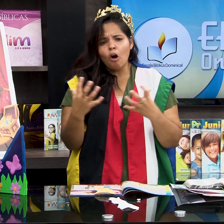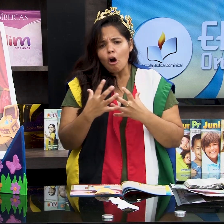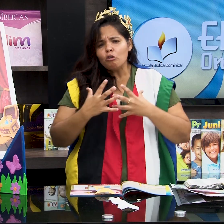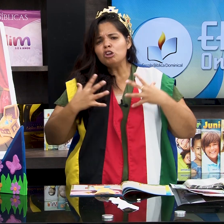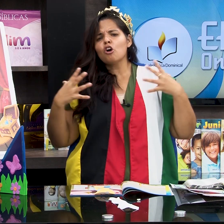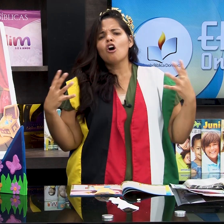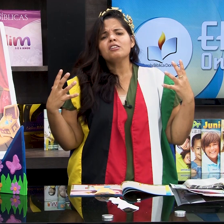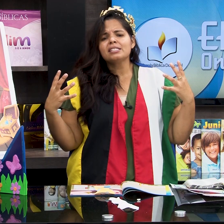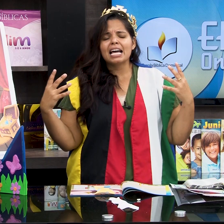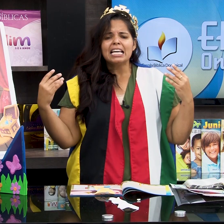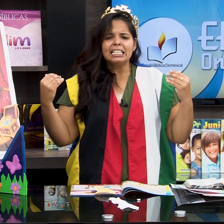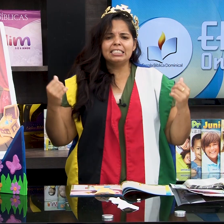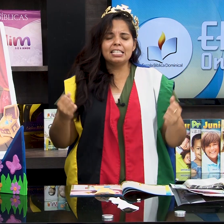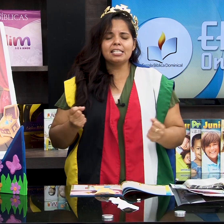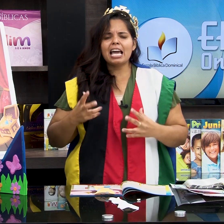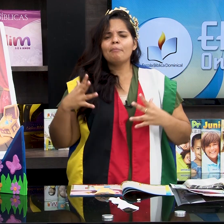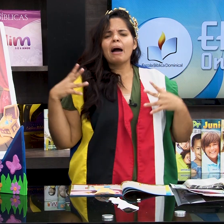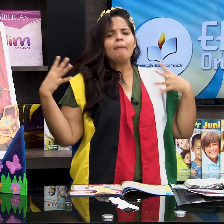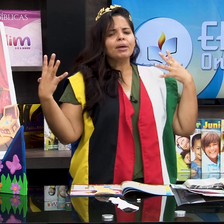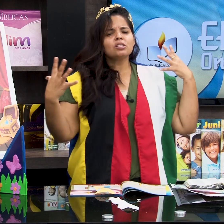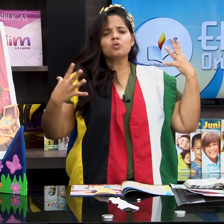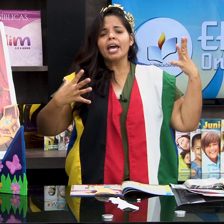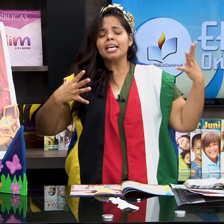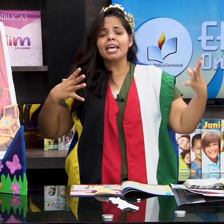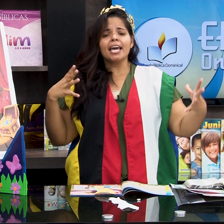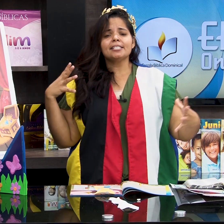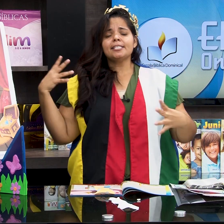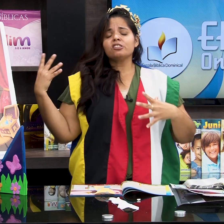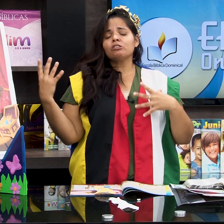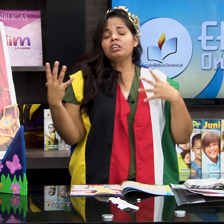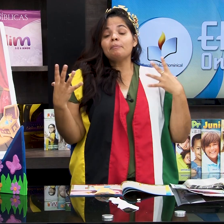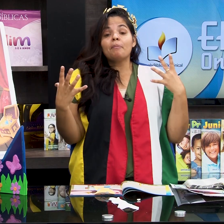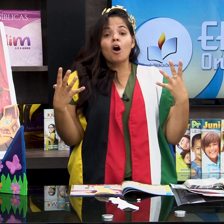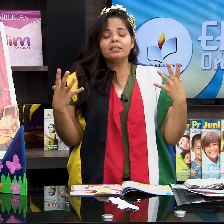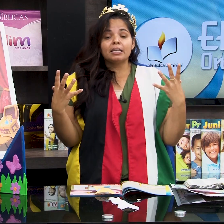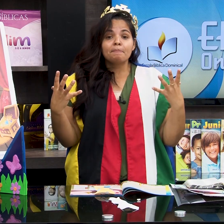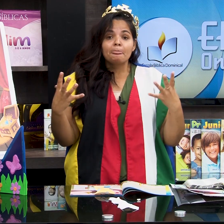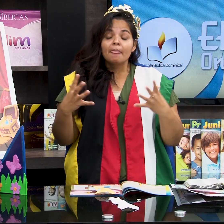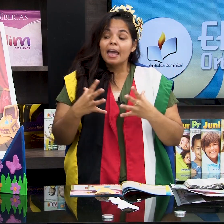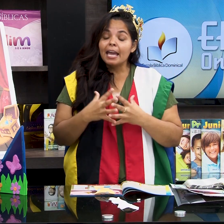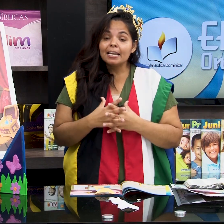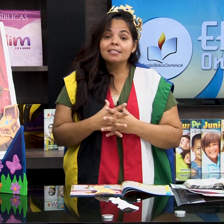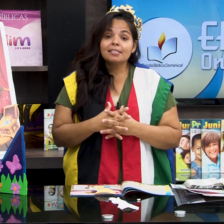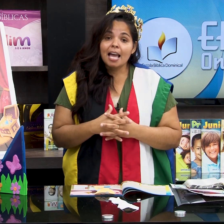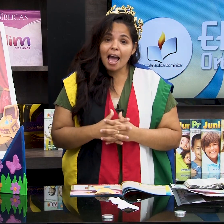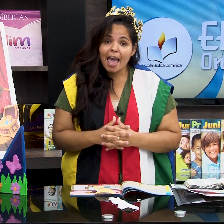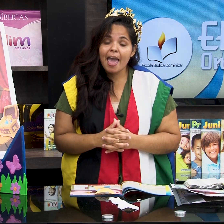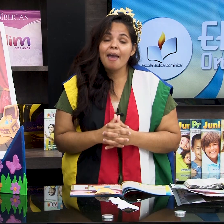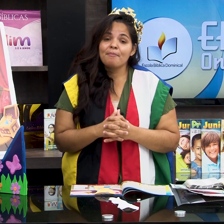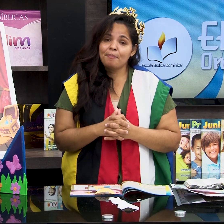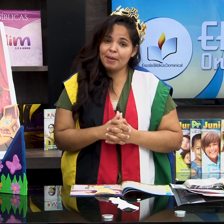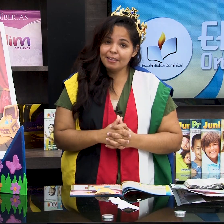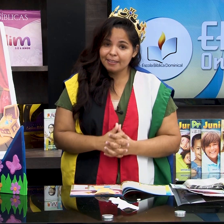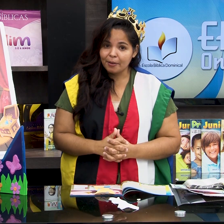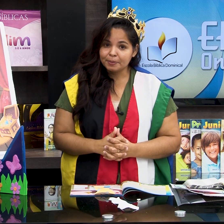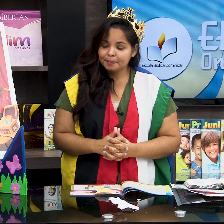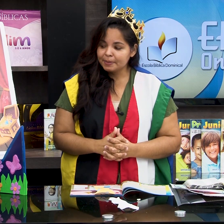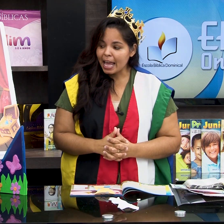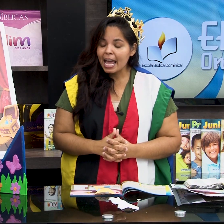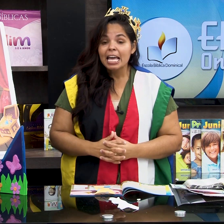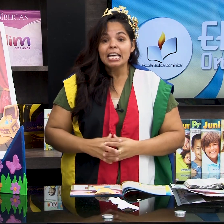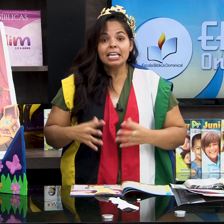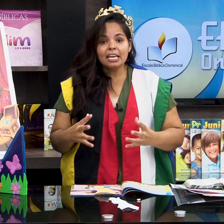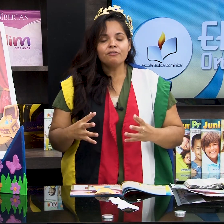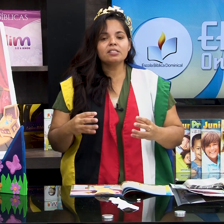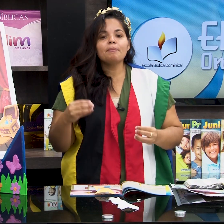atitude orgulhosa de se gabar pela sua riqueza, se achando que pode, ele se arrependeu,